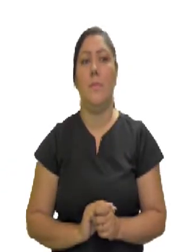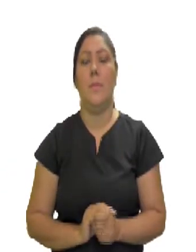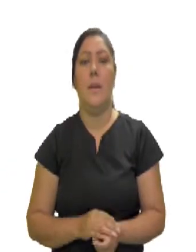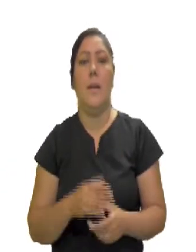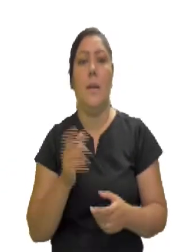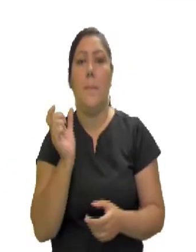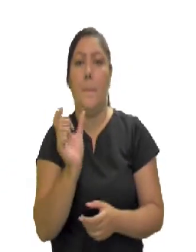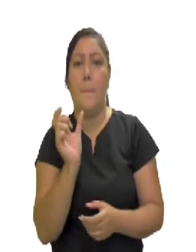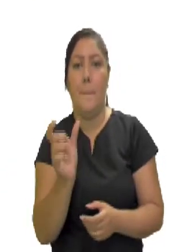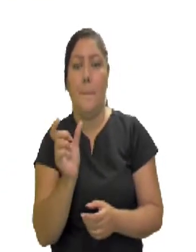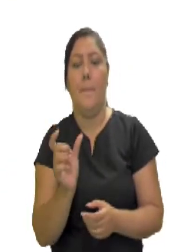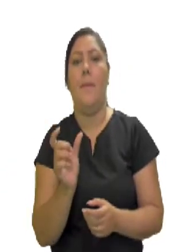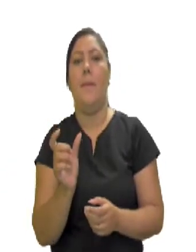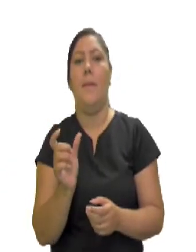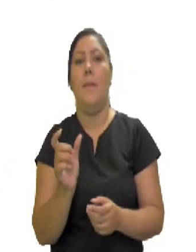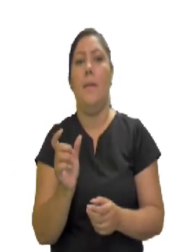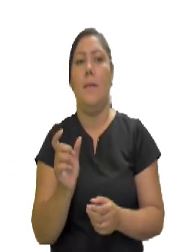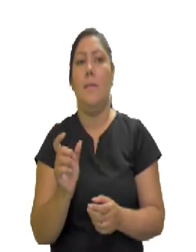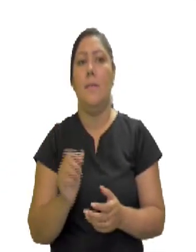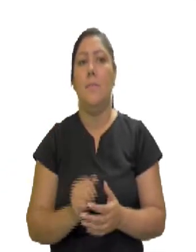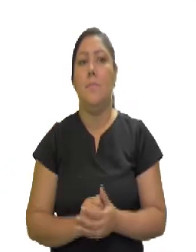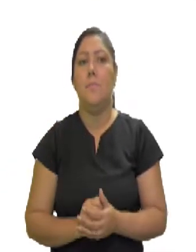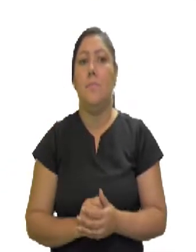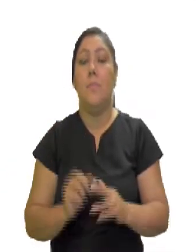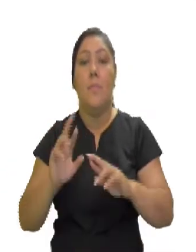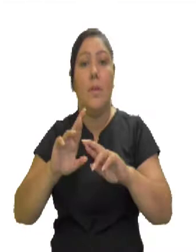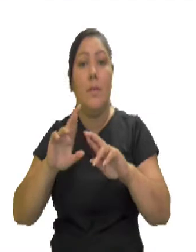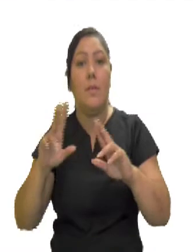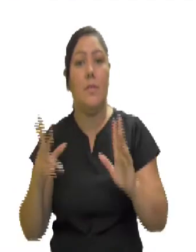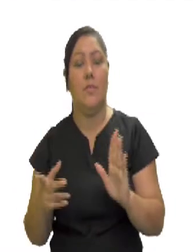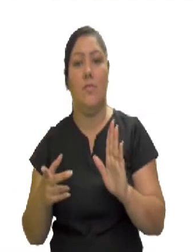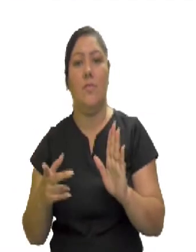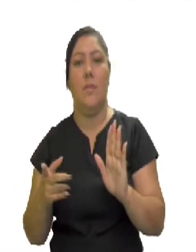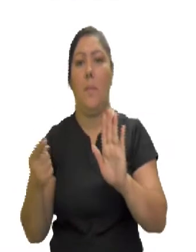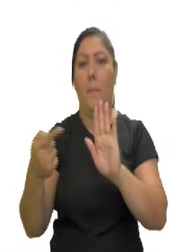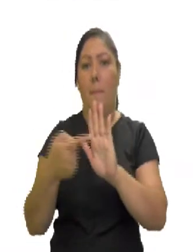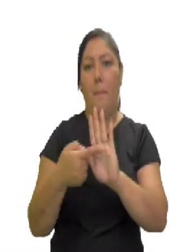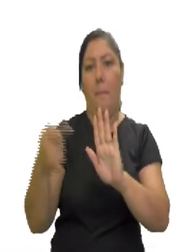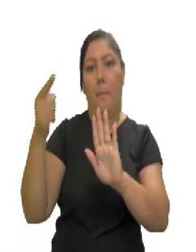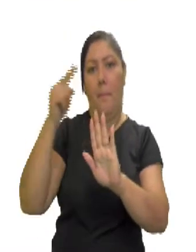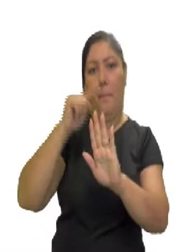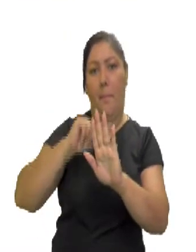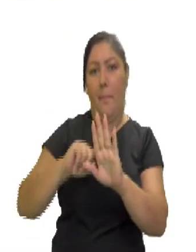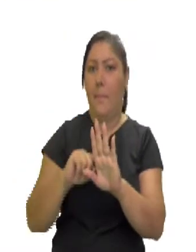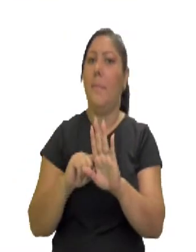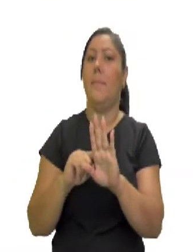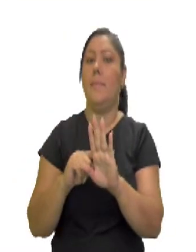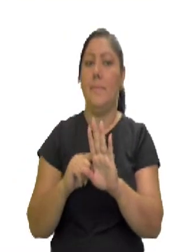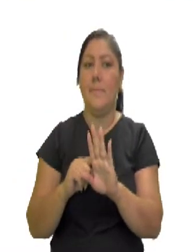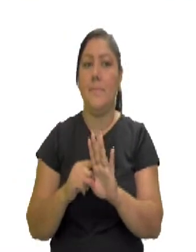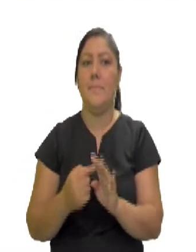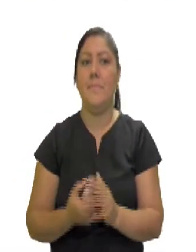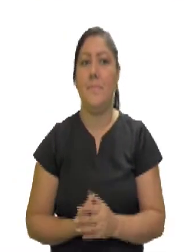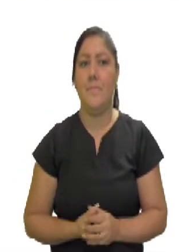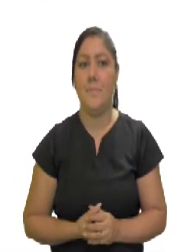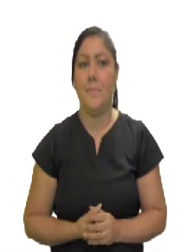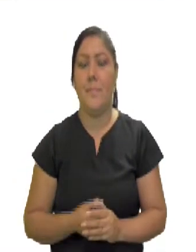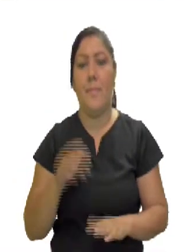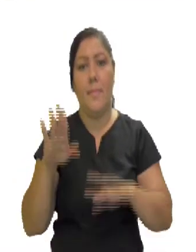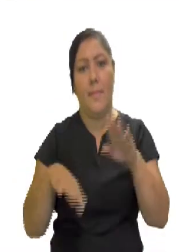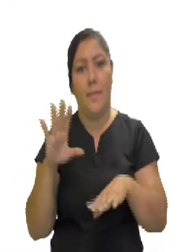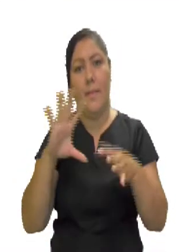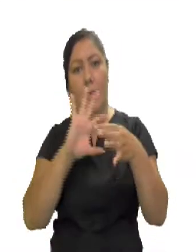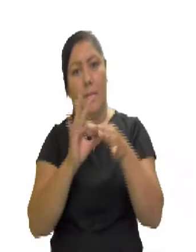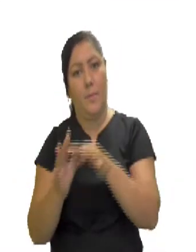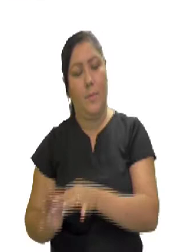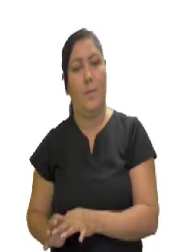figurado. Ou seja, que pode ter vários significados a depender do contexto em que